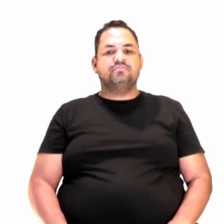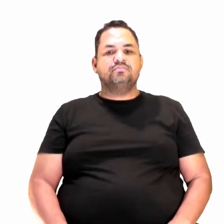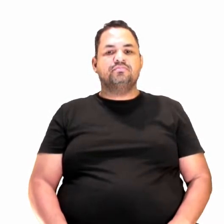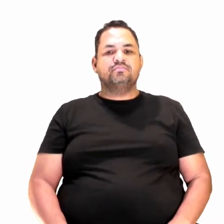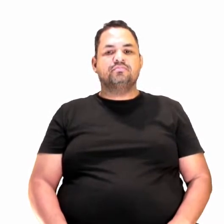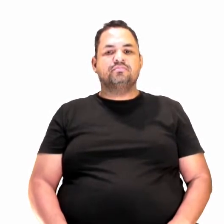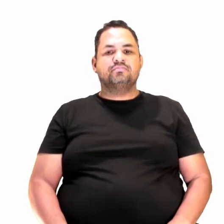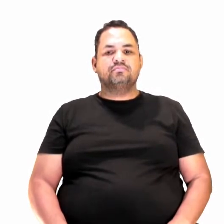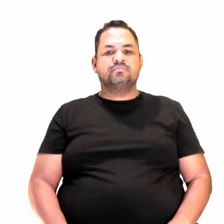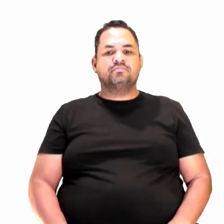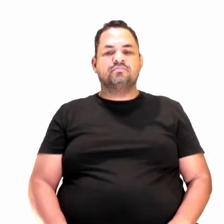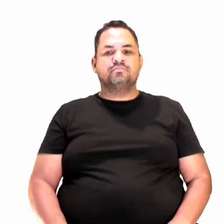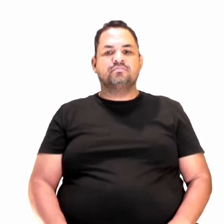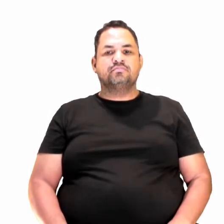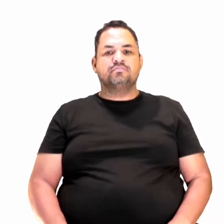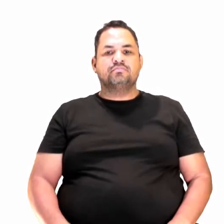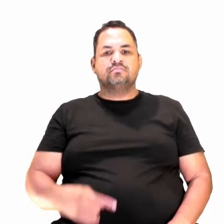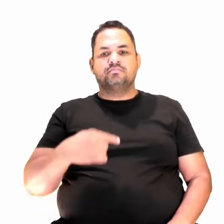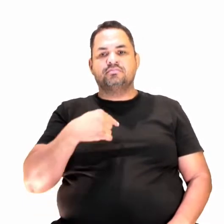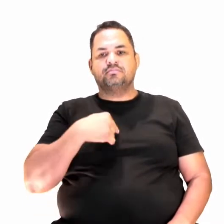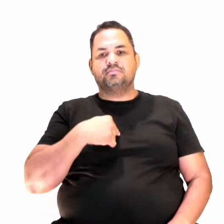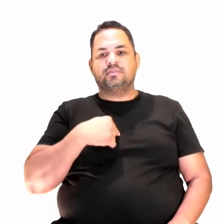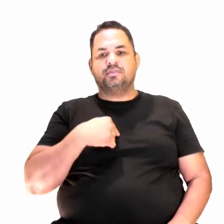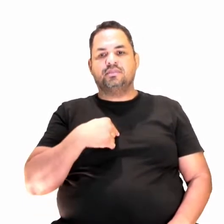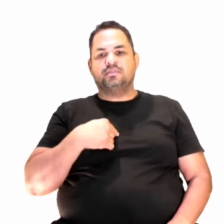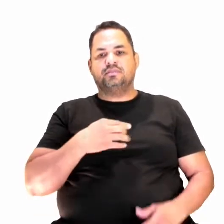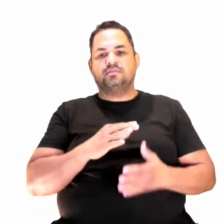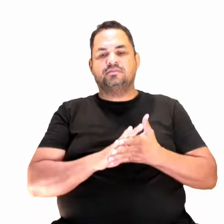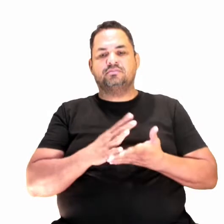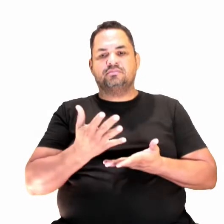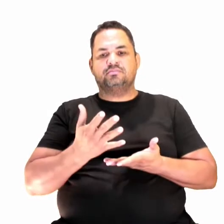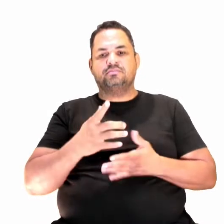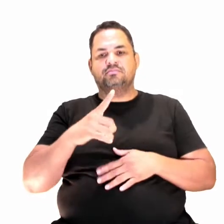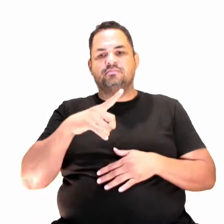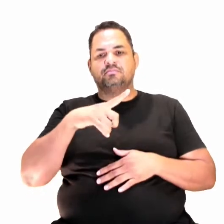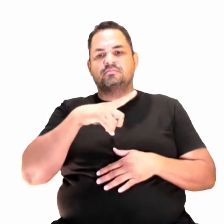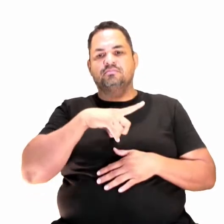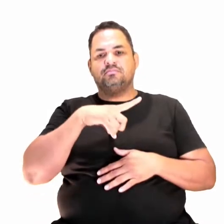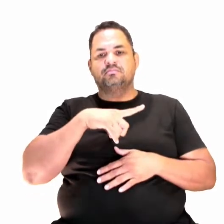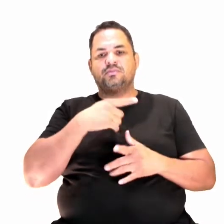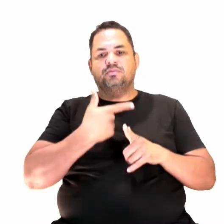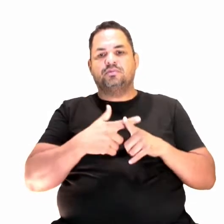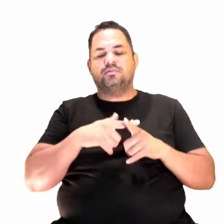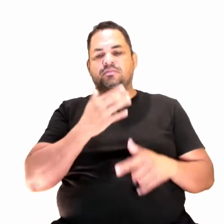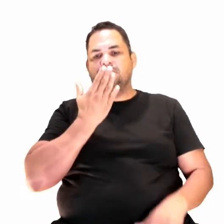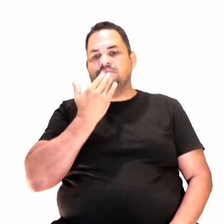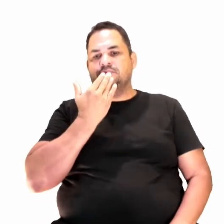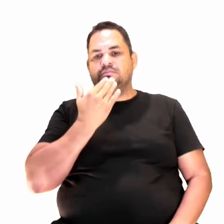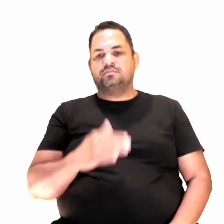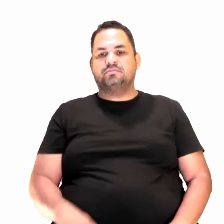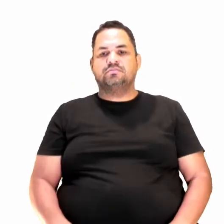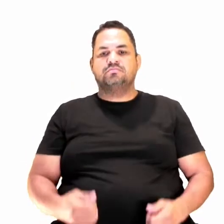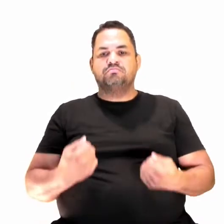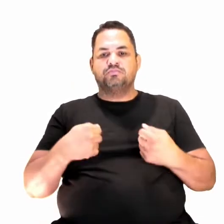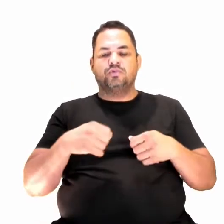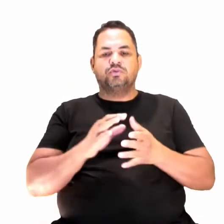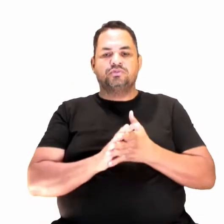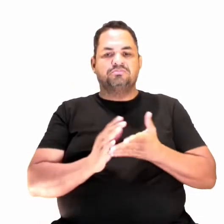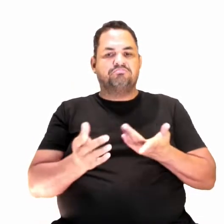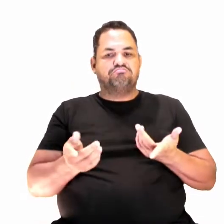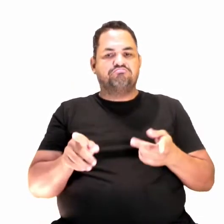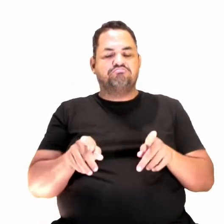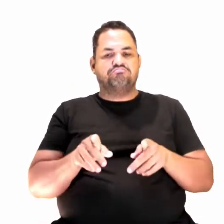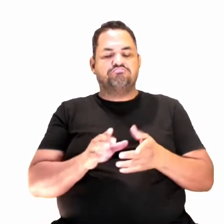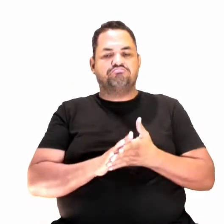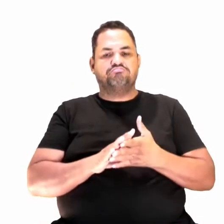eating disorders, ou seja, eu devo estar sofrendo com distúrbios alimentares, ou posso estar sofrendo